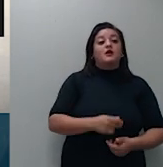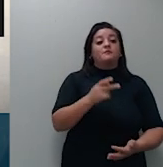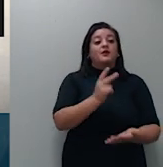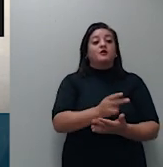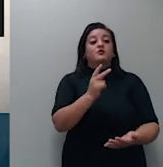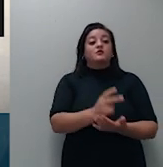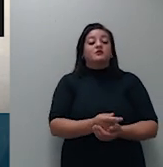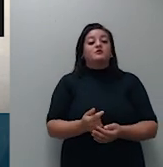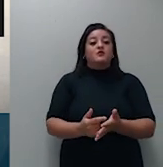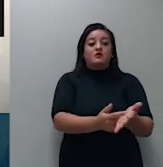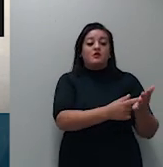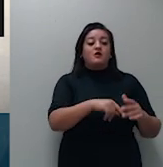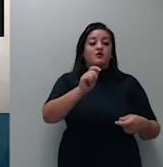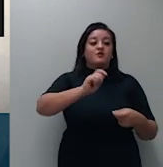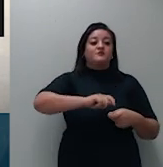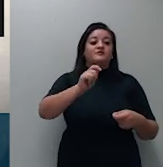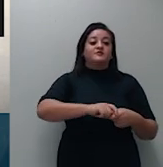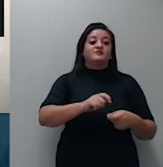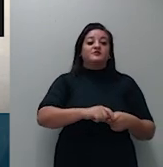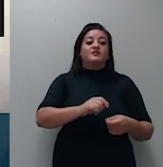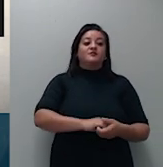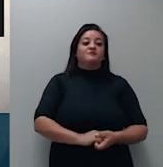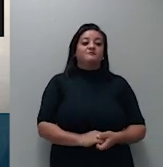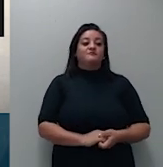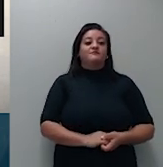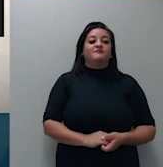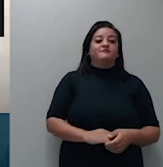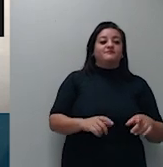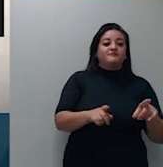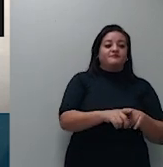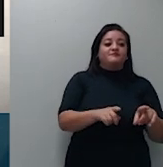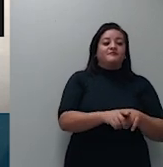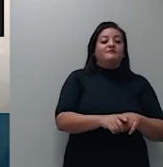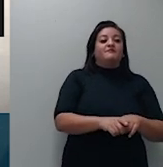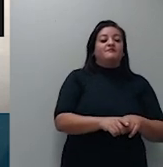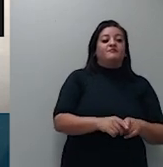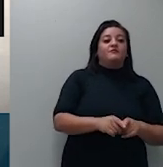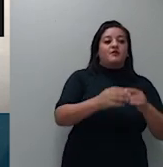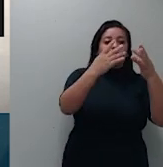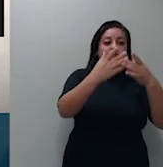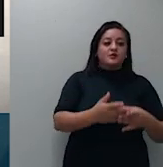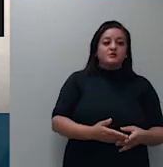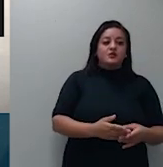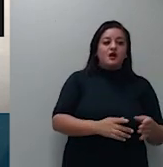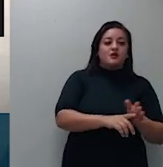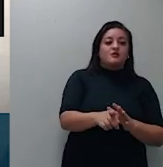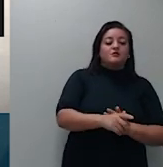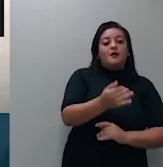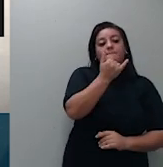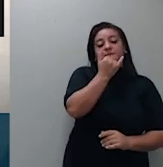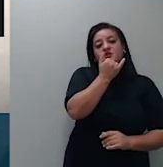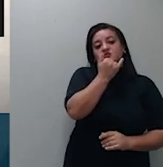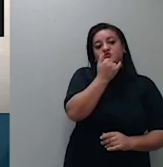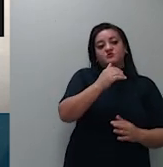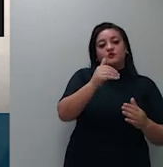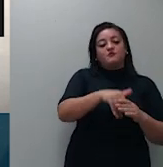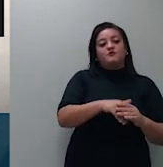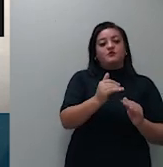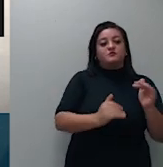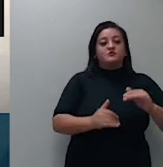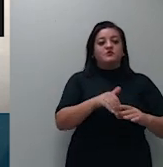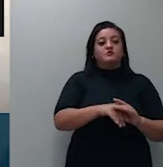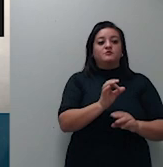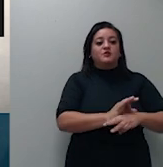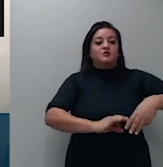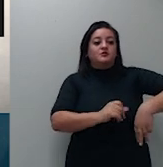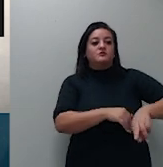para a manutenção do acórdão recorrido a Pinhalzinho aspecto peço venia para divergir